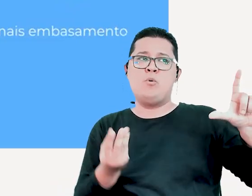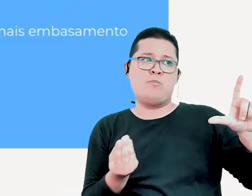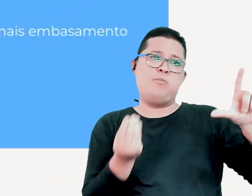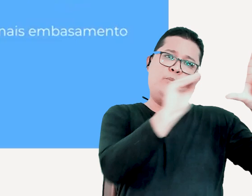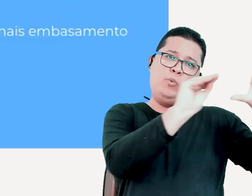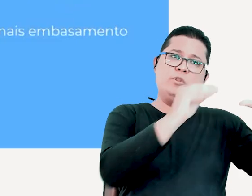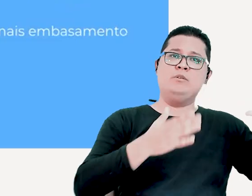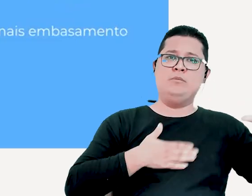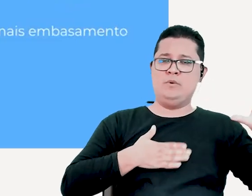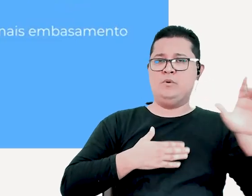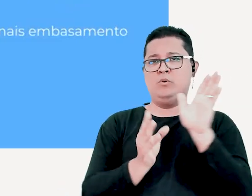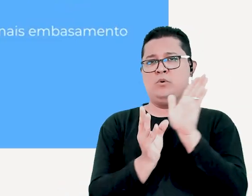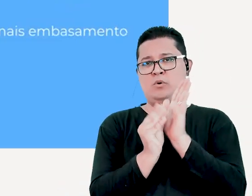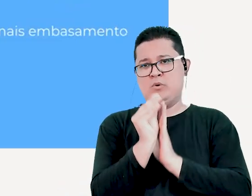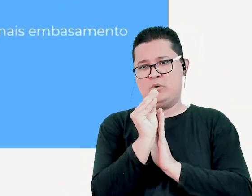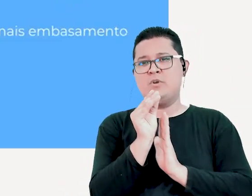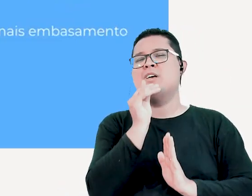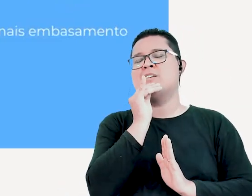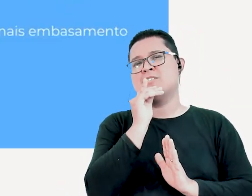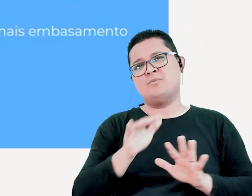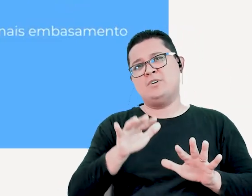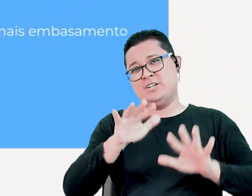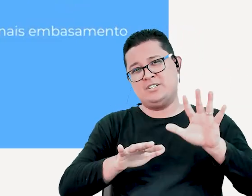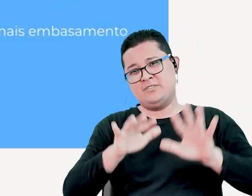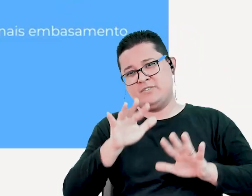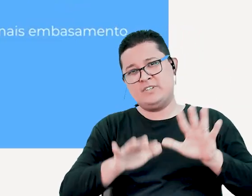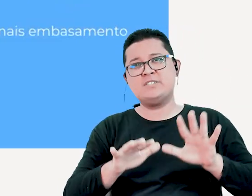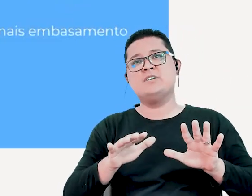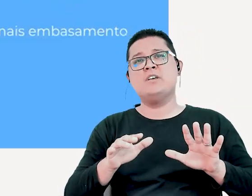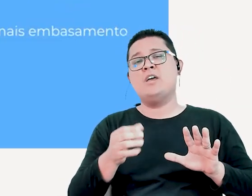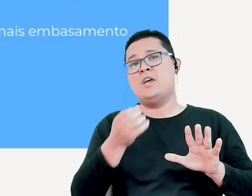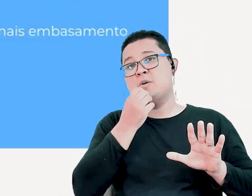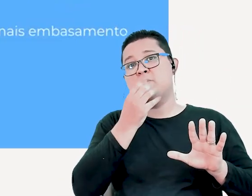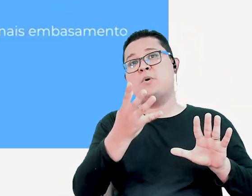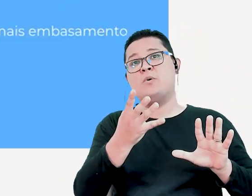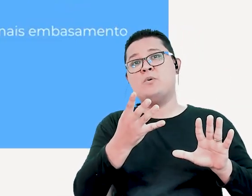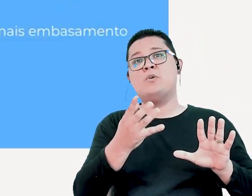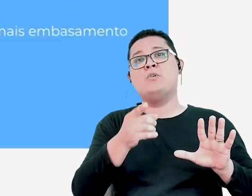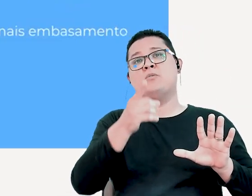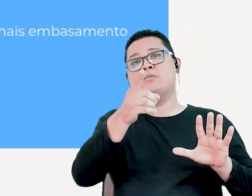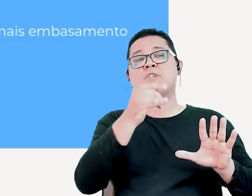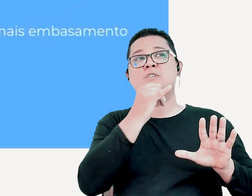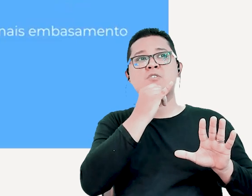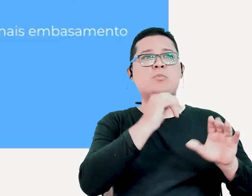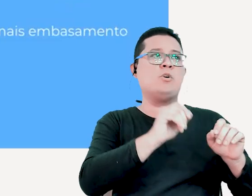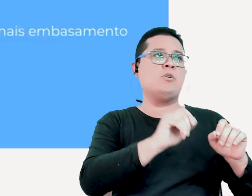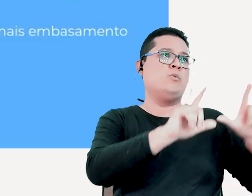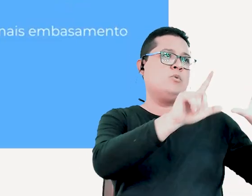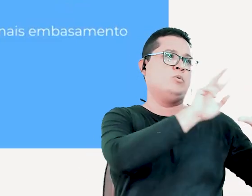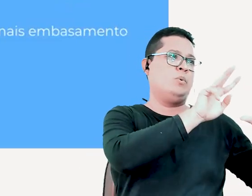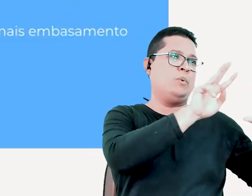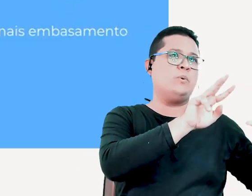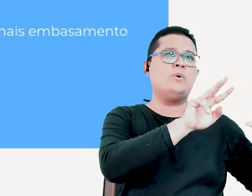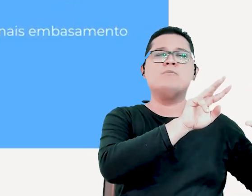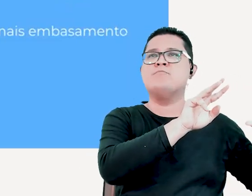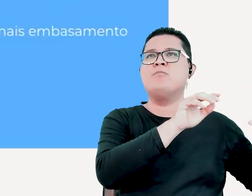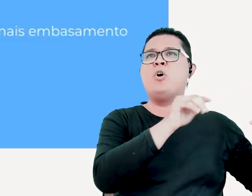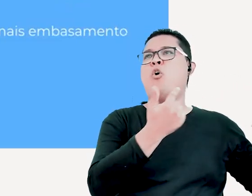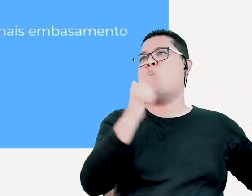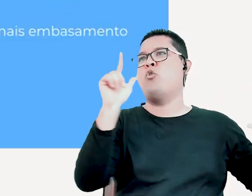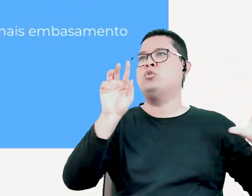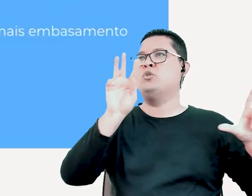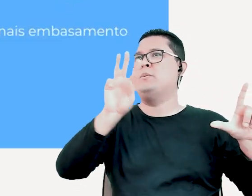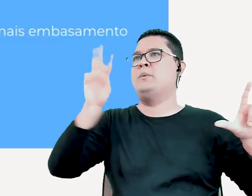mais para frente, mas deixar tudo reunido em um único lugar é muito melhor para ter essa visão geral, né, de tudo que